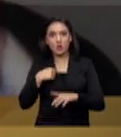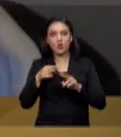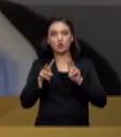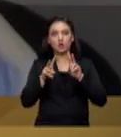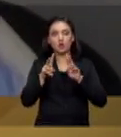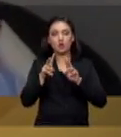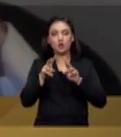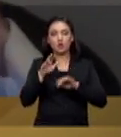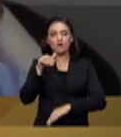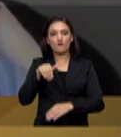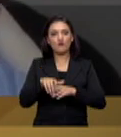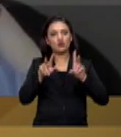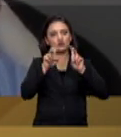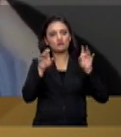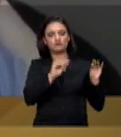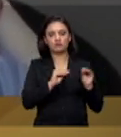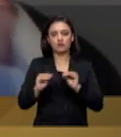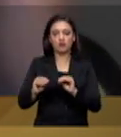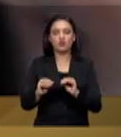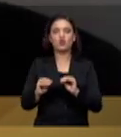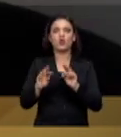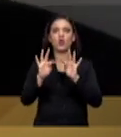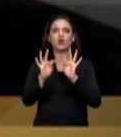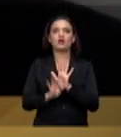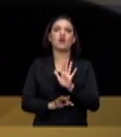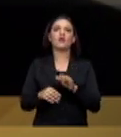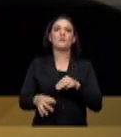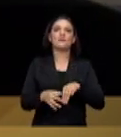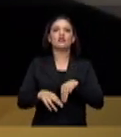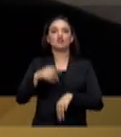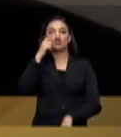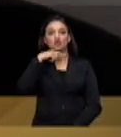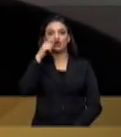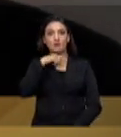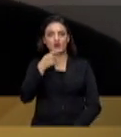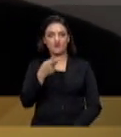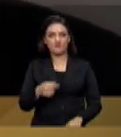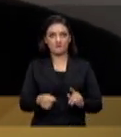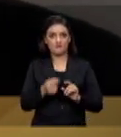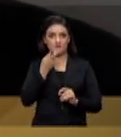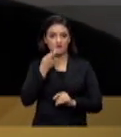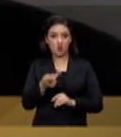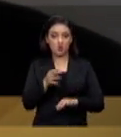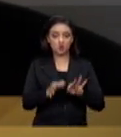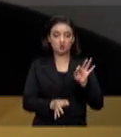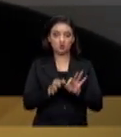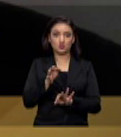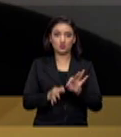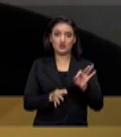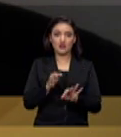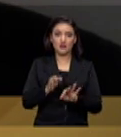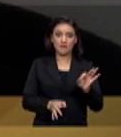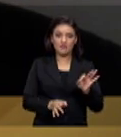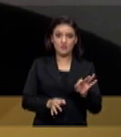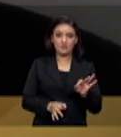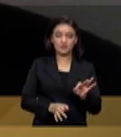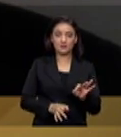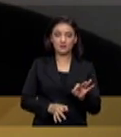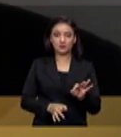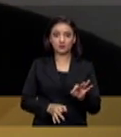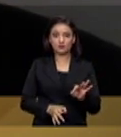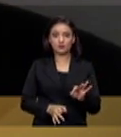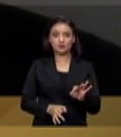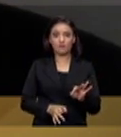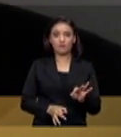incompetência da 13ª Vara Federal de Curitiba para julgar o ex-presidente Lula. Proferiu no julgamento da pré-citada questão